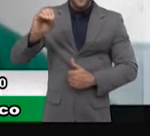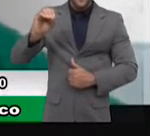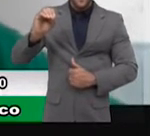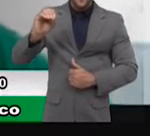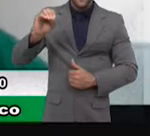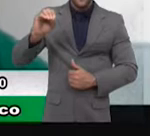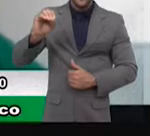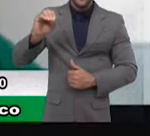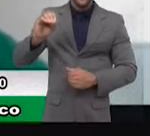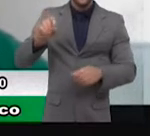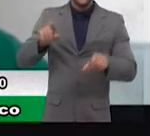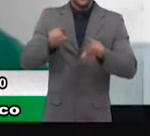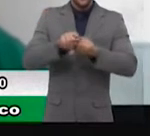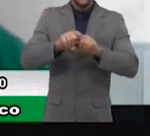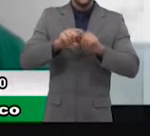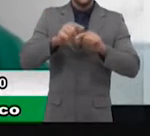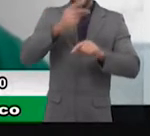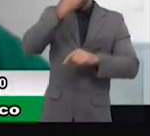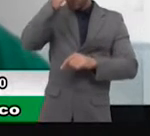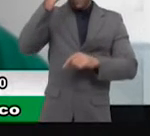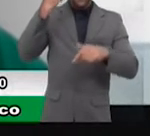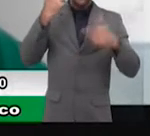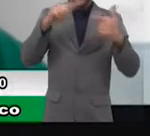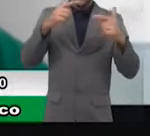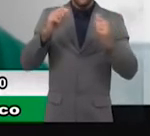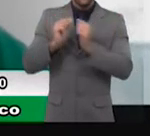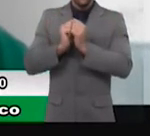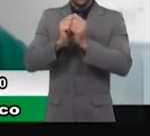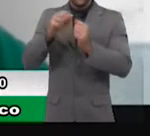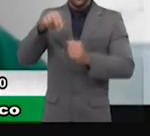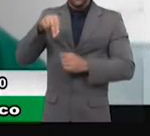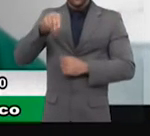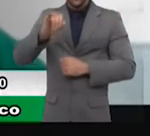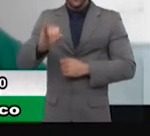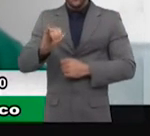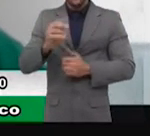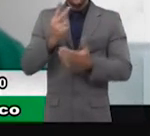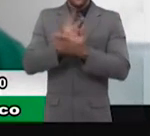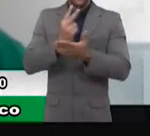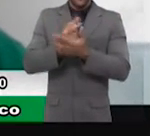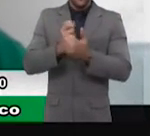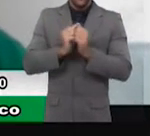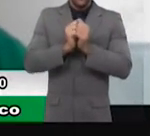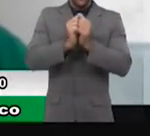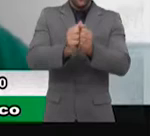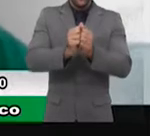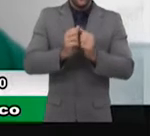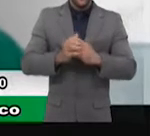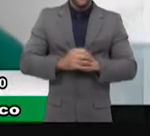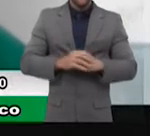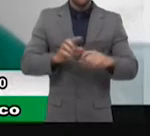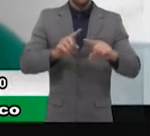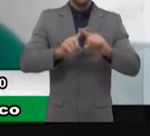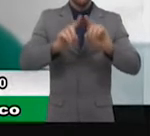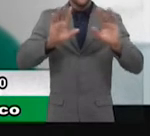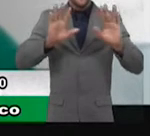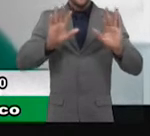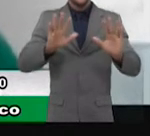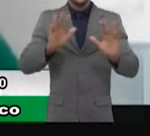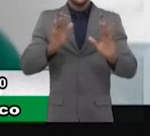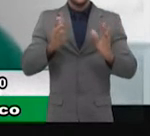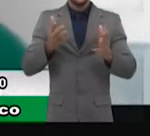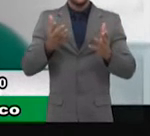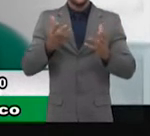essas pessoas que trabalhavam no gabinete do Lee, que ajudem, ajudem. Mas eu também queria dizer aos